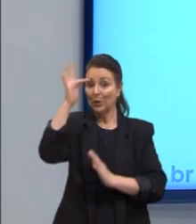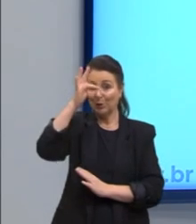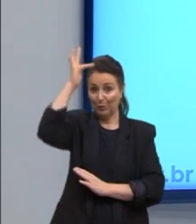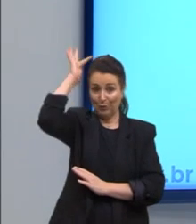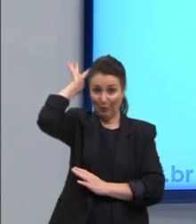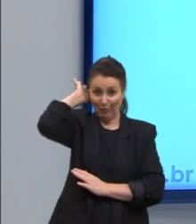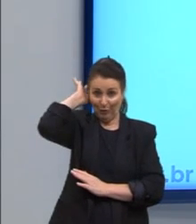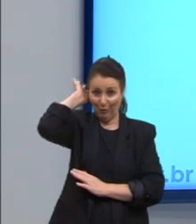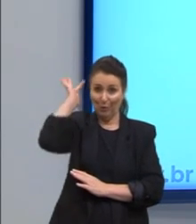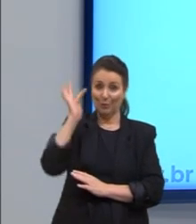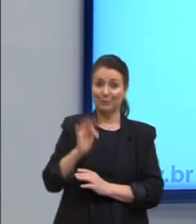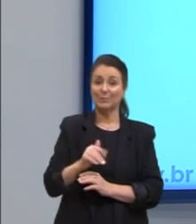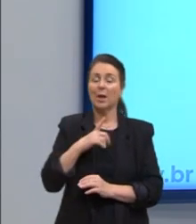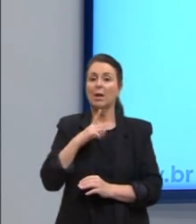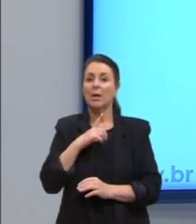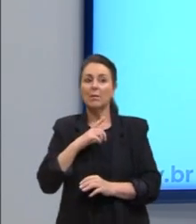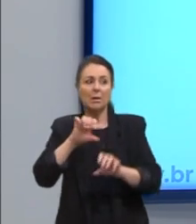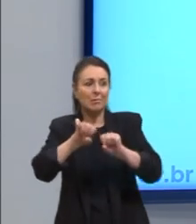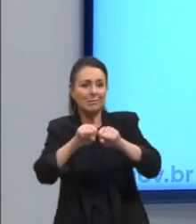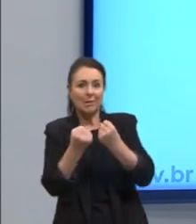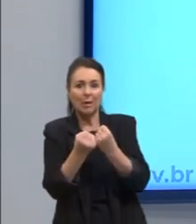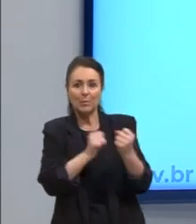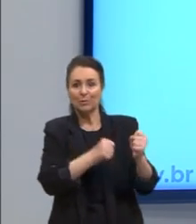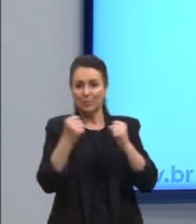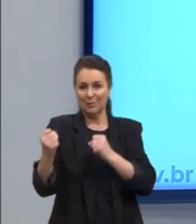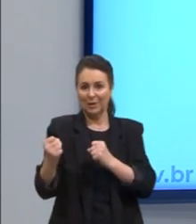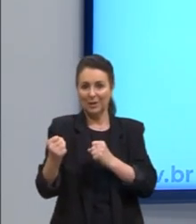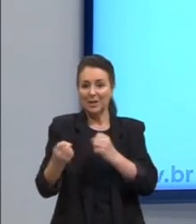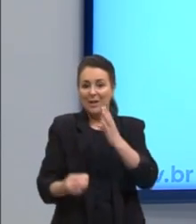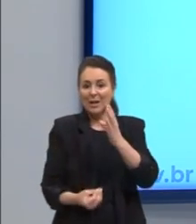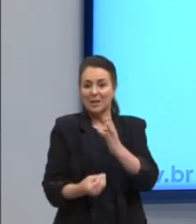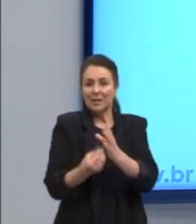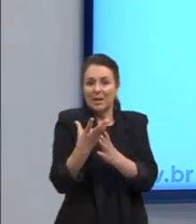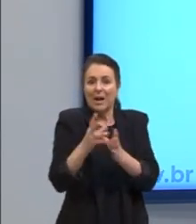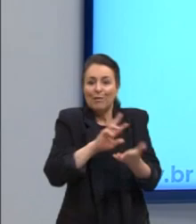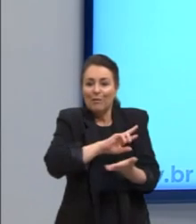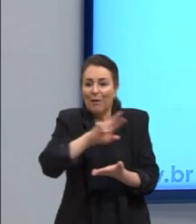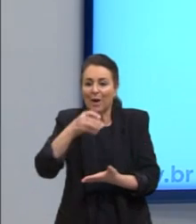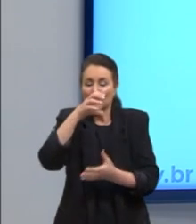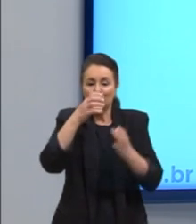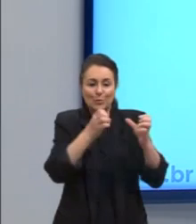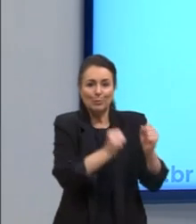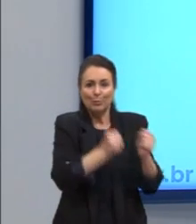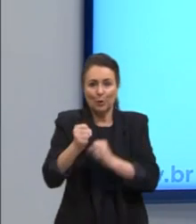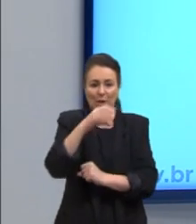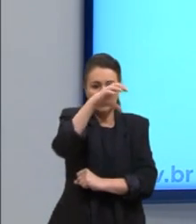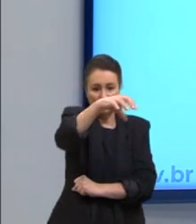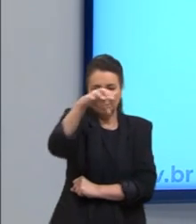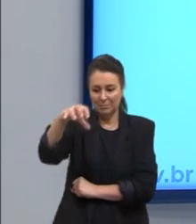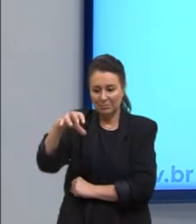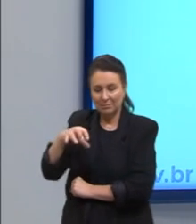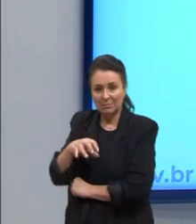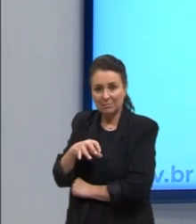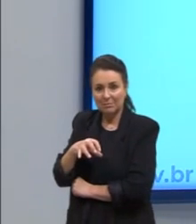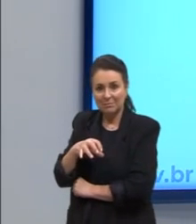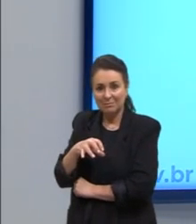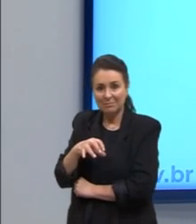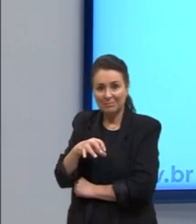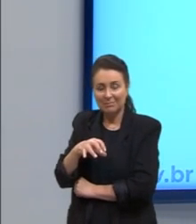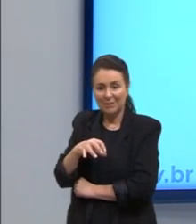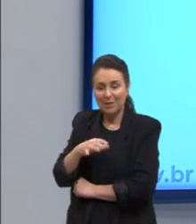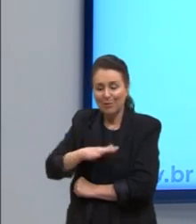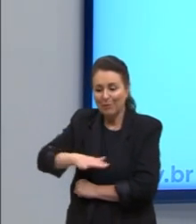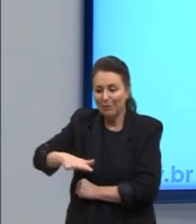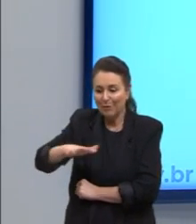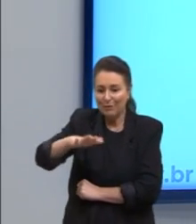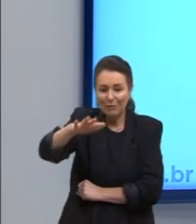refere a essa quebra de poder Então os micropoderes que focou estuda esses micropoderes se espalham aqui ó